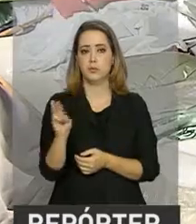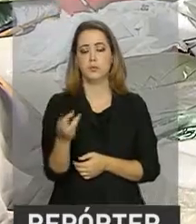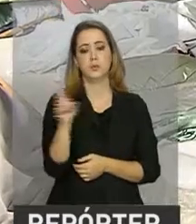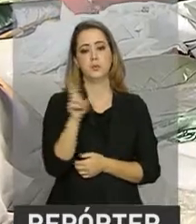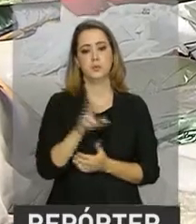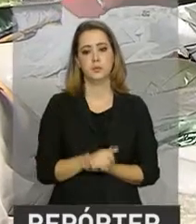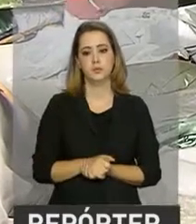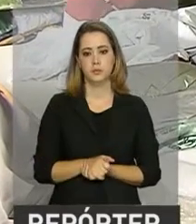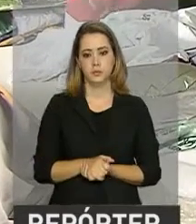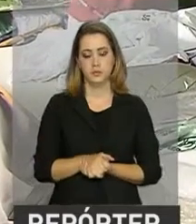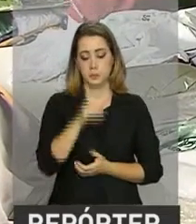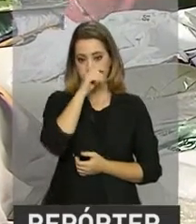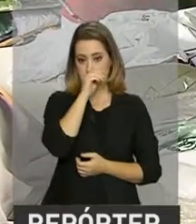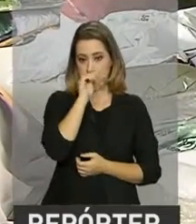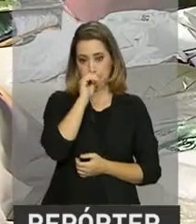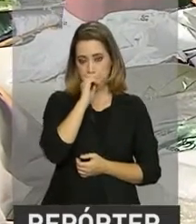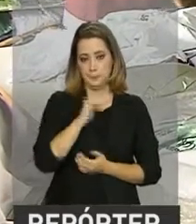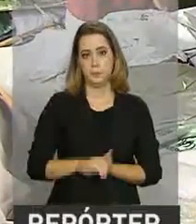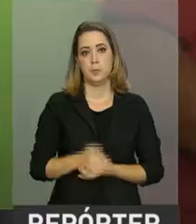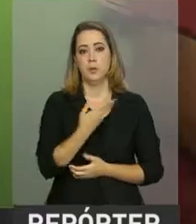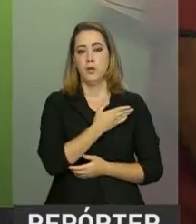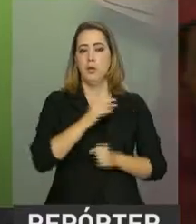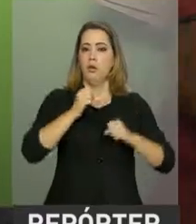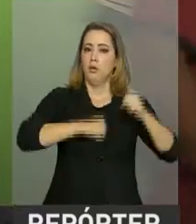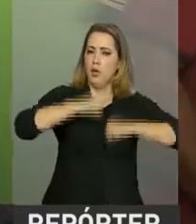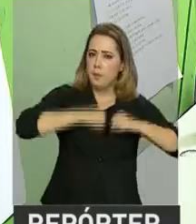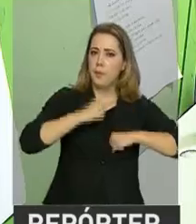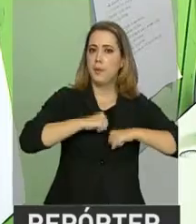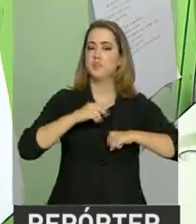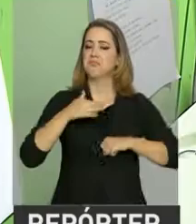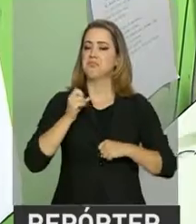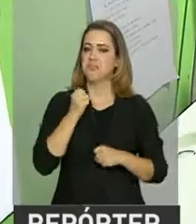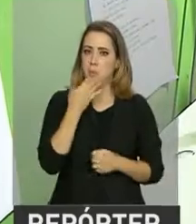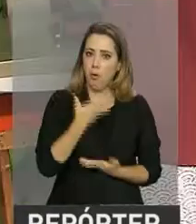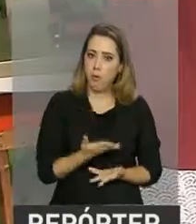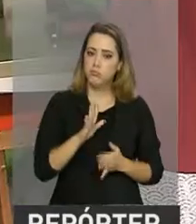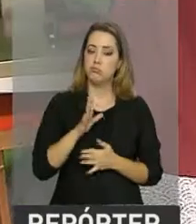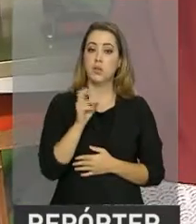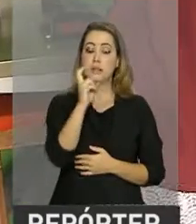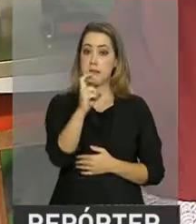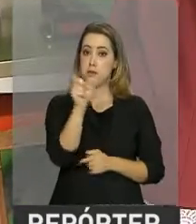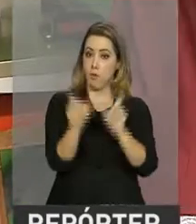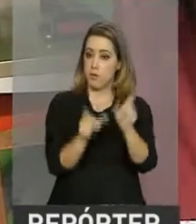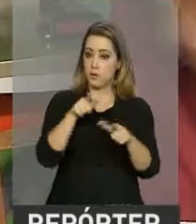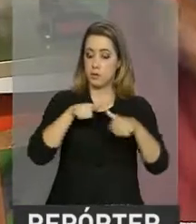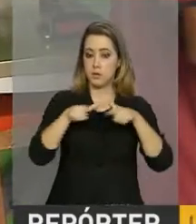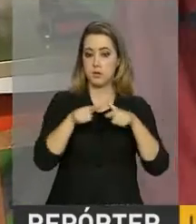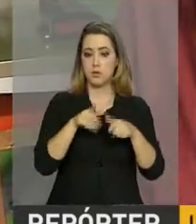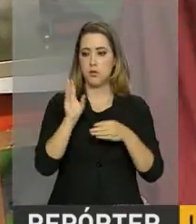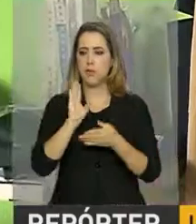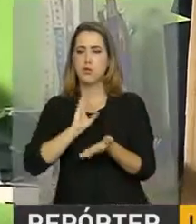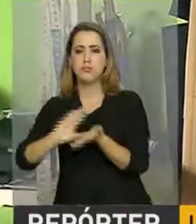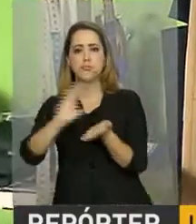a produção do greenpeace está a todo vapor ele emprega cinco funcionários e atende encomendas em todo o